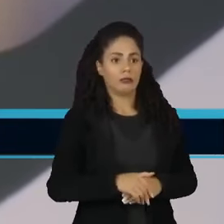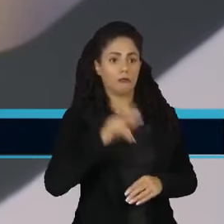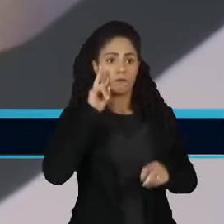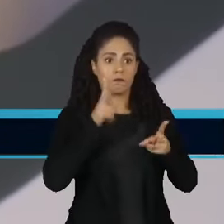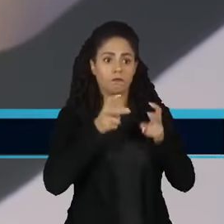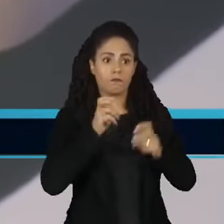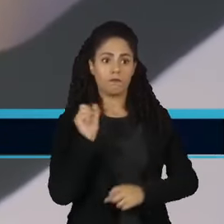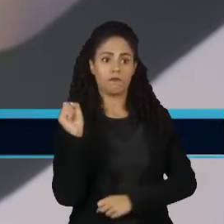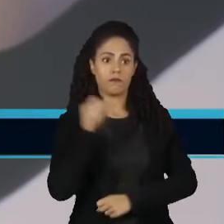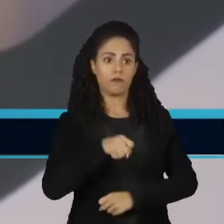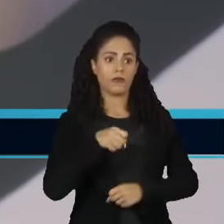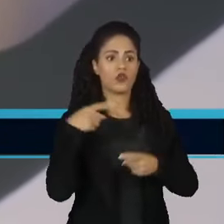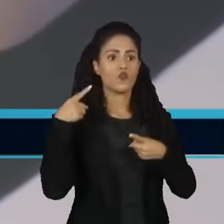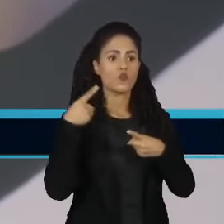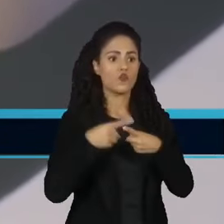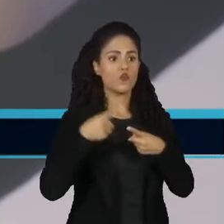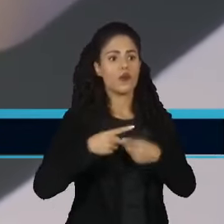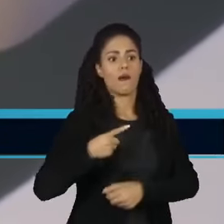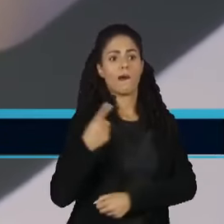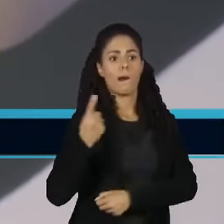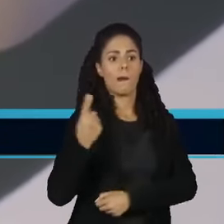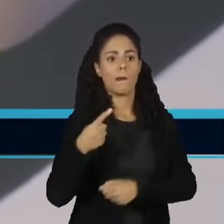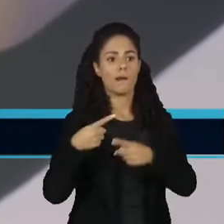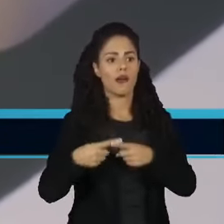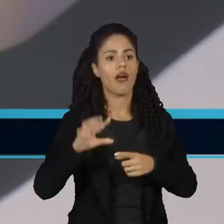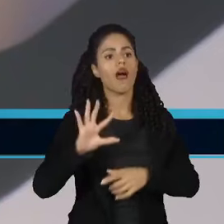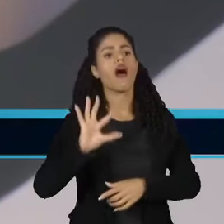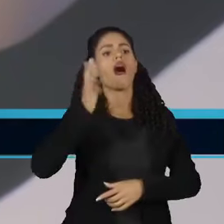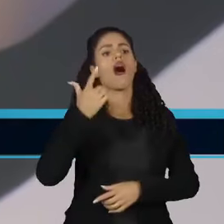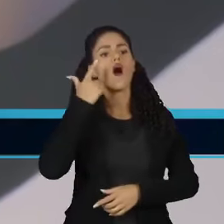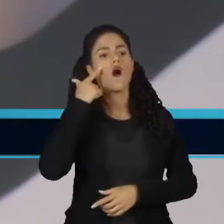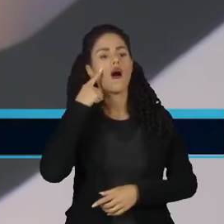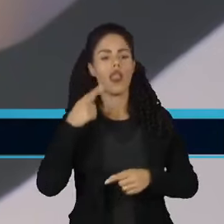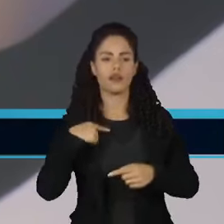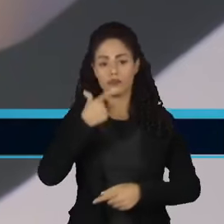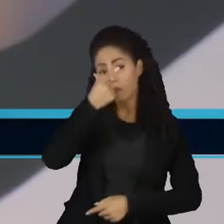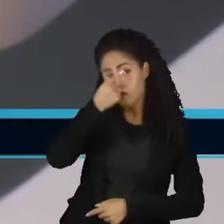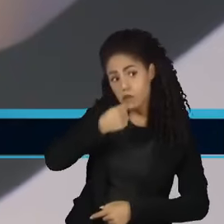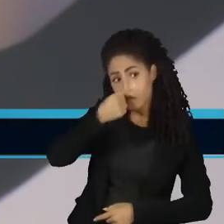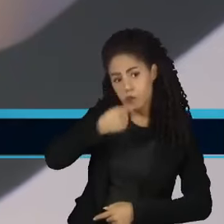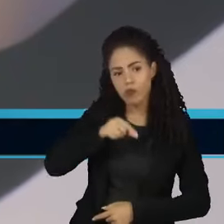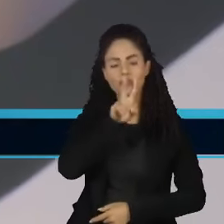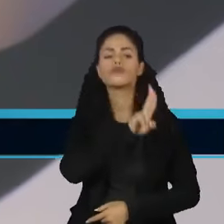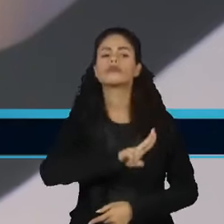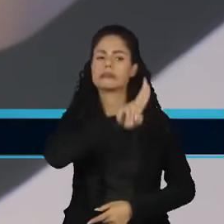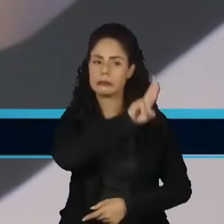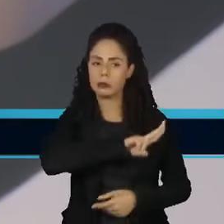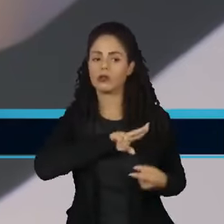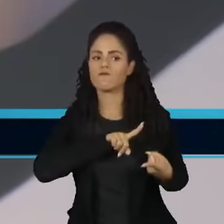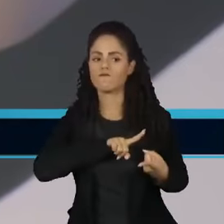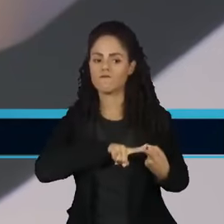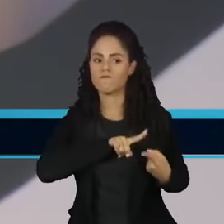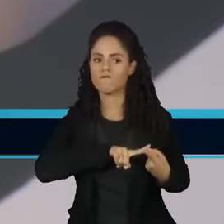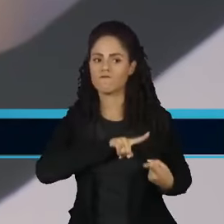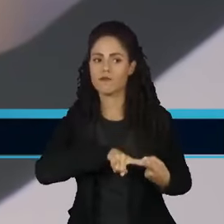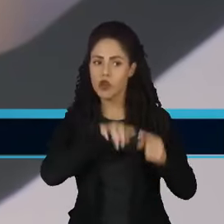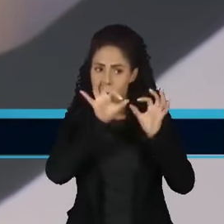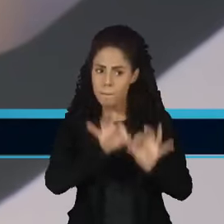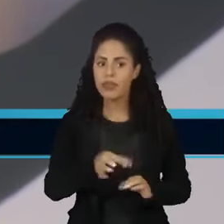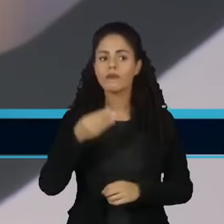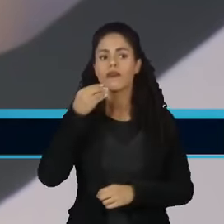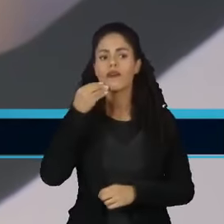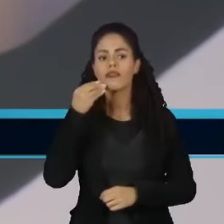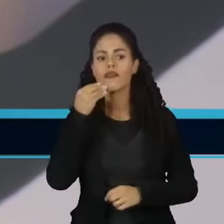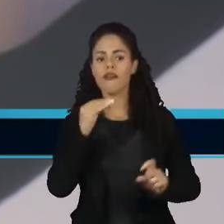longo dessa guerra, não é a primeira vez que vem uma série de ameaças por parte do Vladimir Putin, né? Ele utiliza essa estratégia de ameaças como uma forma de